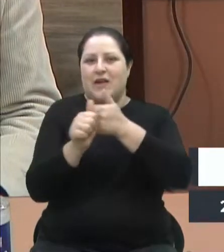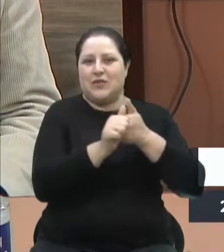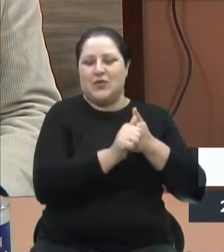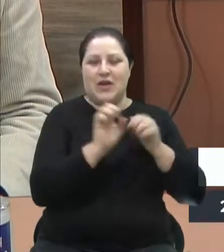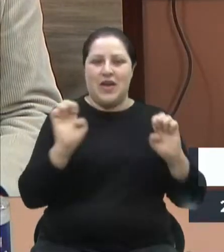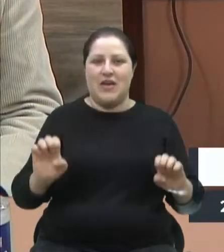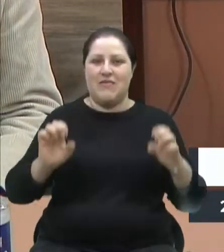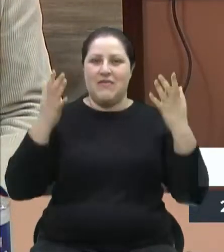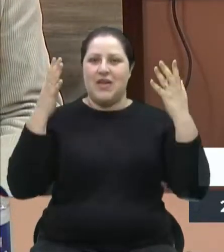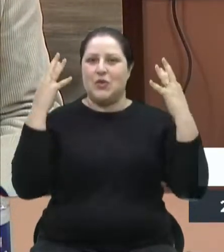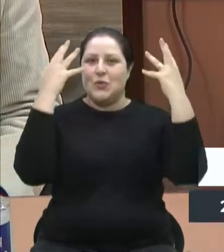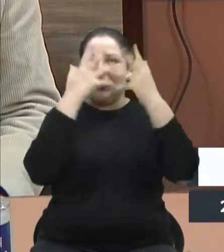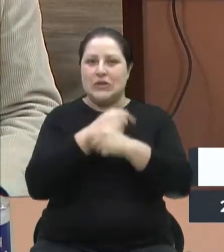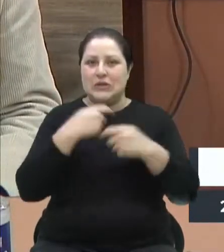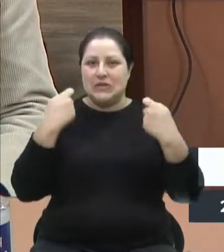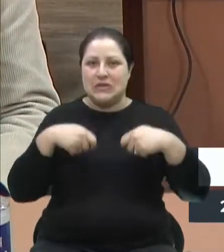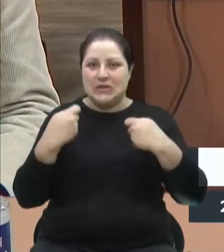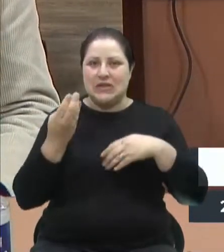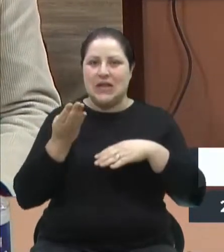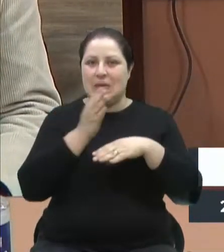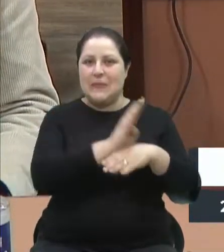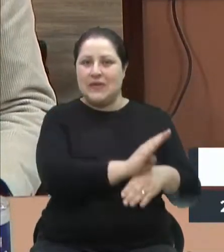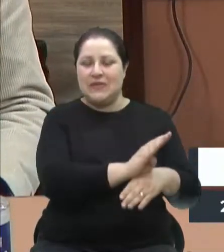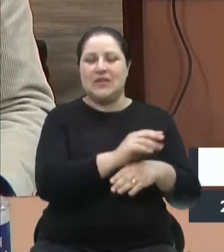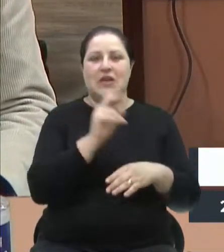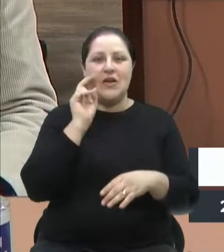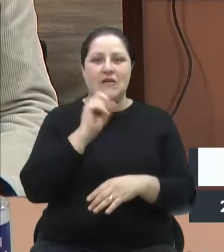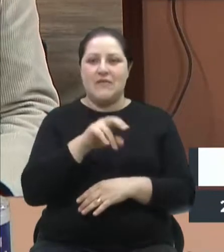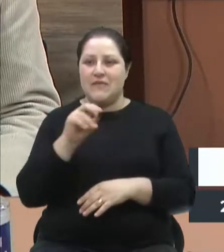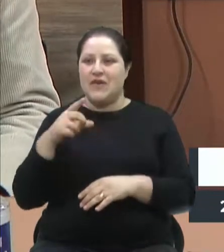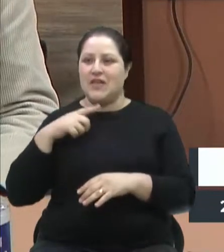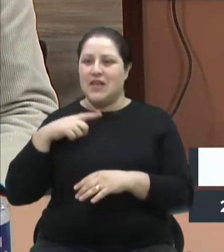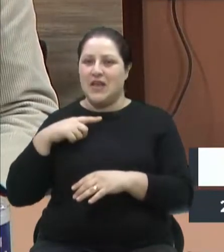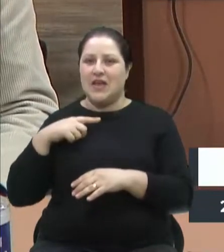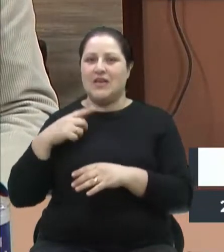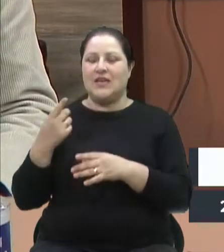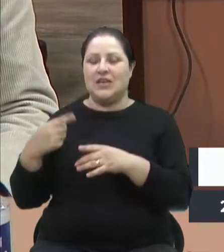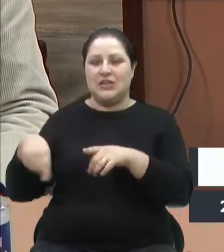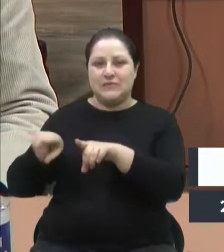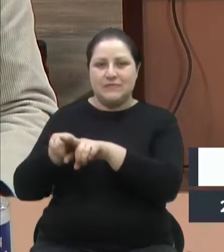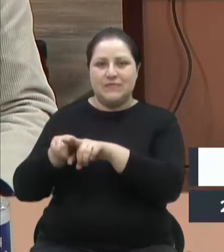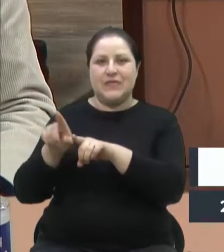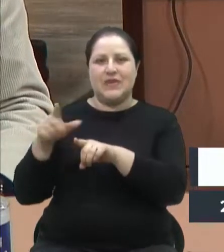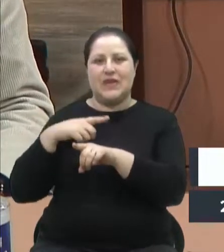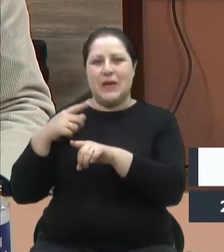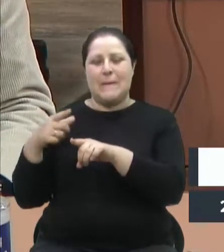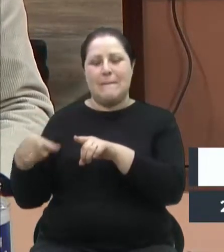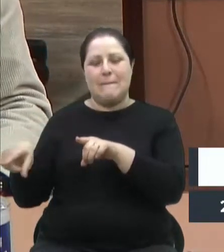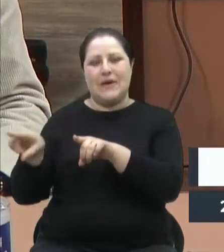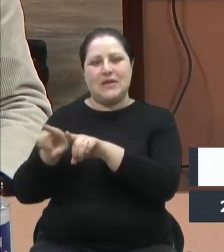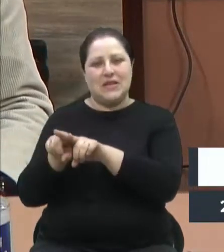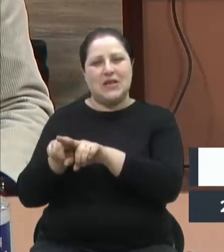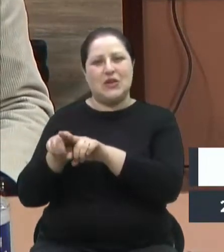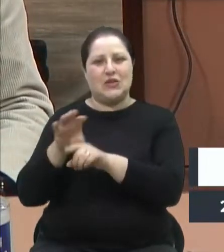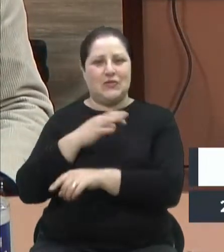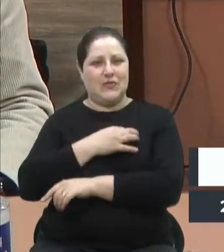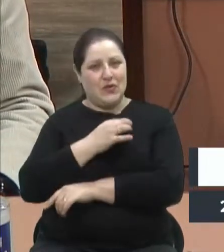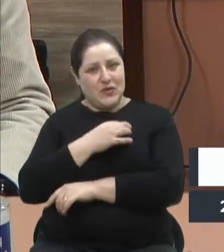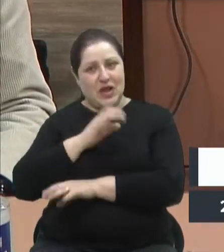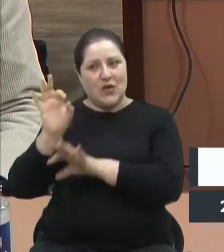tão necessário né beneficente assim a gente vê as entidades aparecer os voluntários muito organizada ali com tudo né